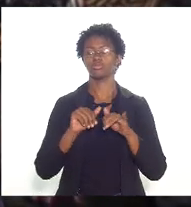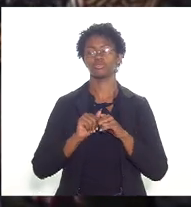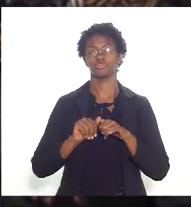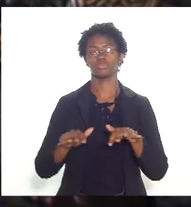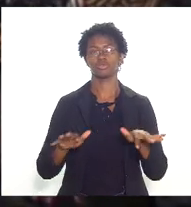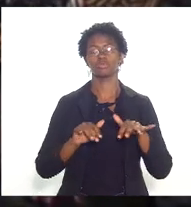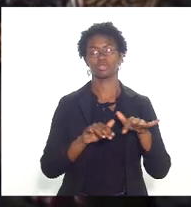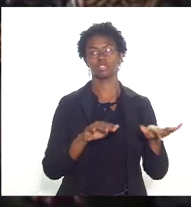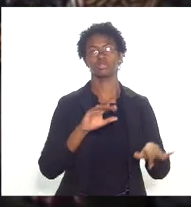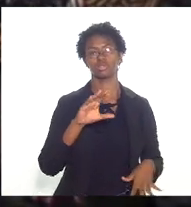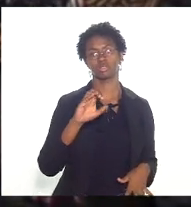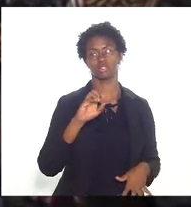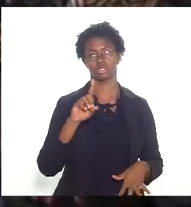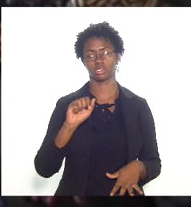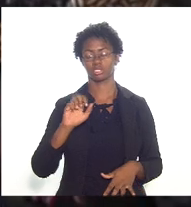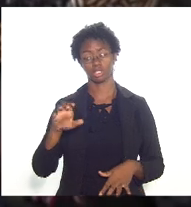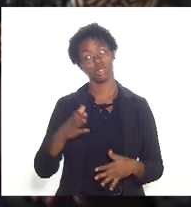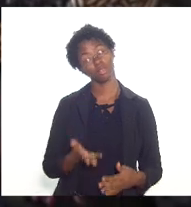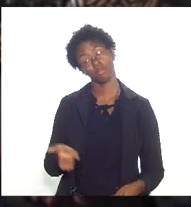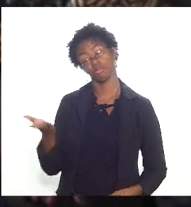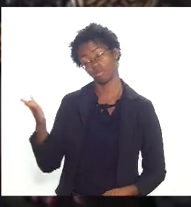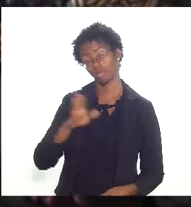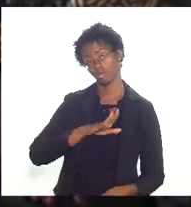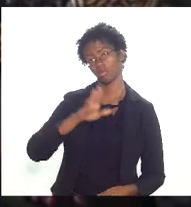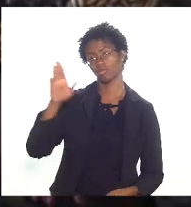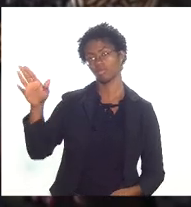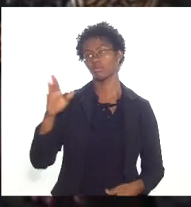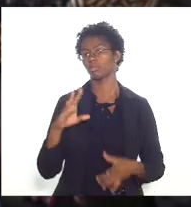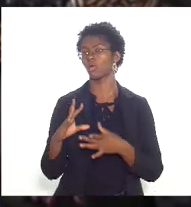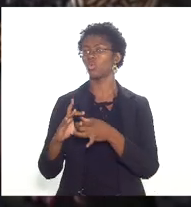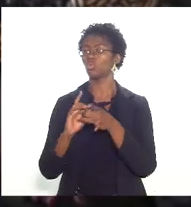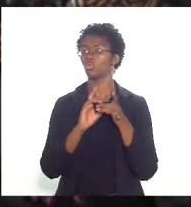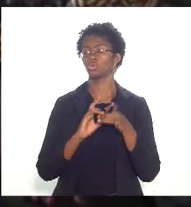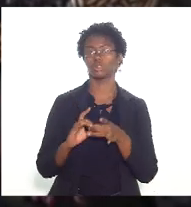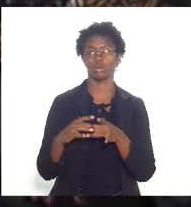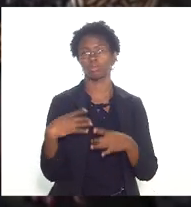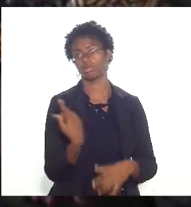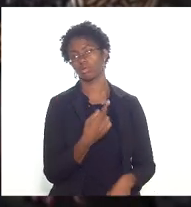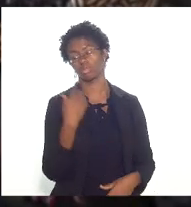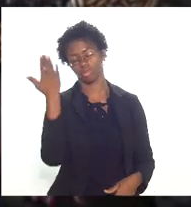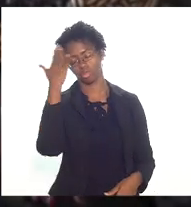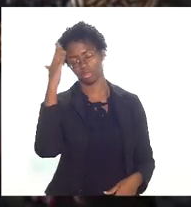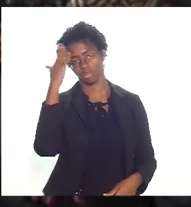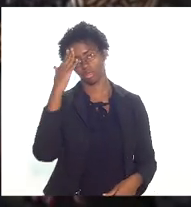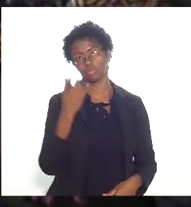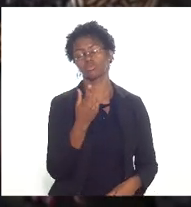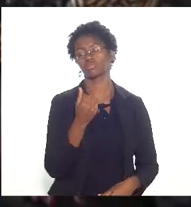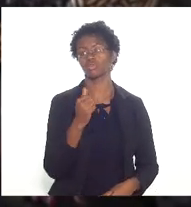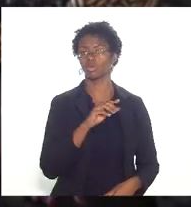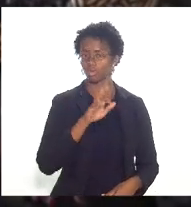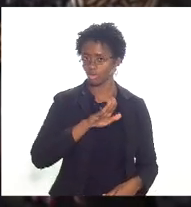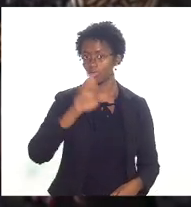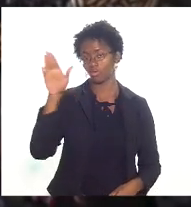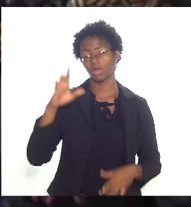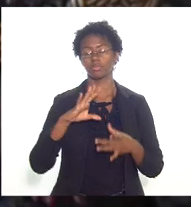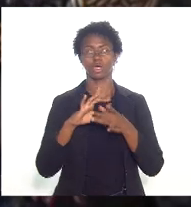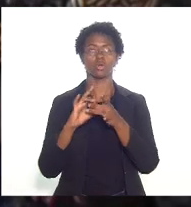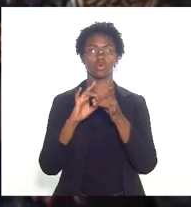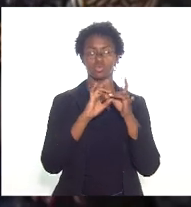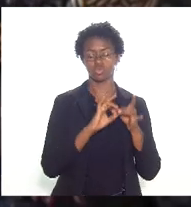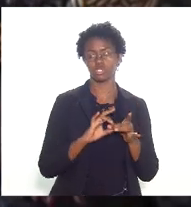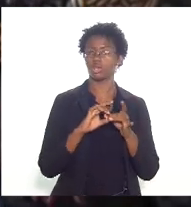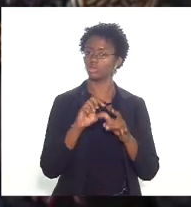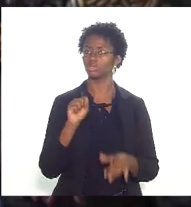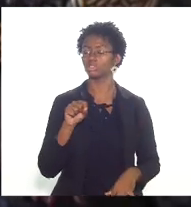distribuição esse dinheiro Vá para a união lá porque existe o entendimento que o dinheiro Irá para a união Então a gente